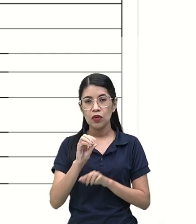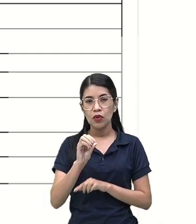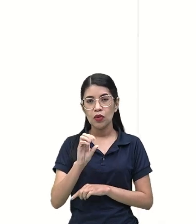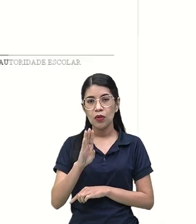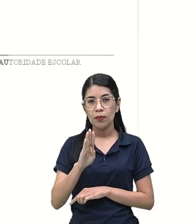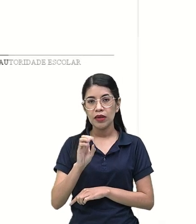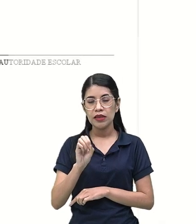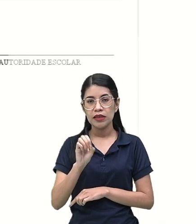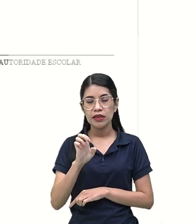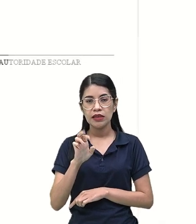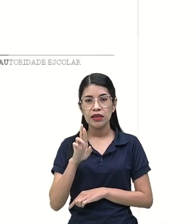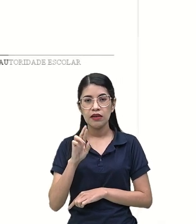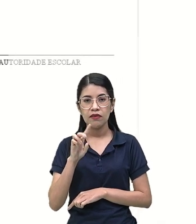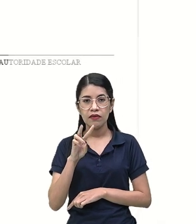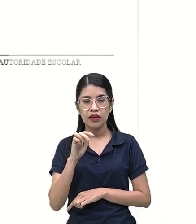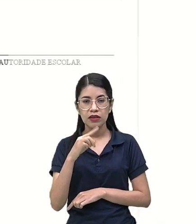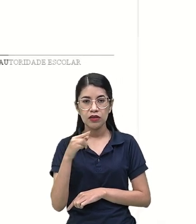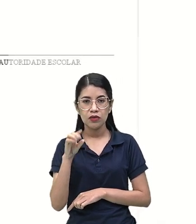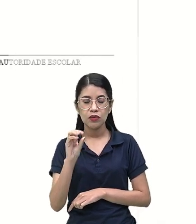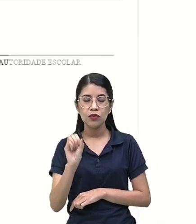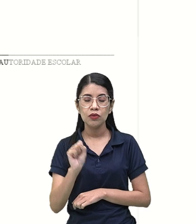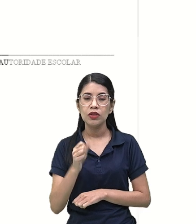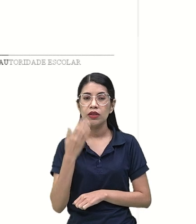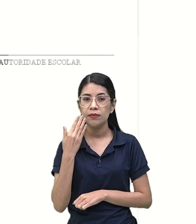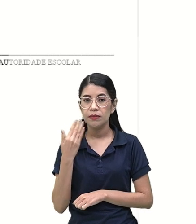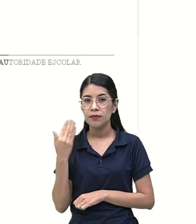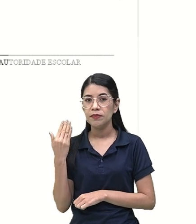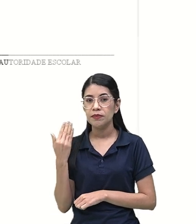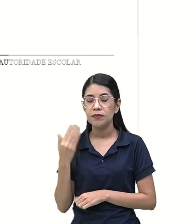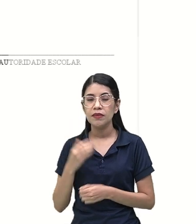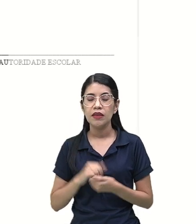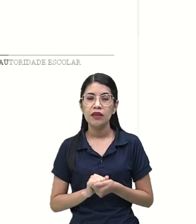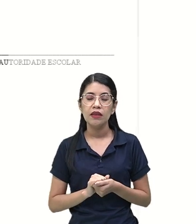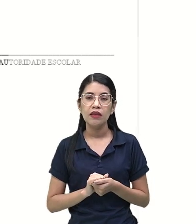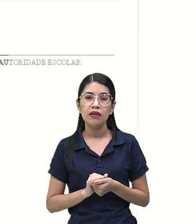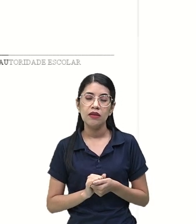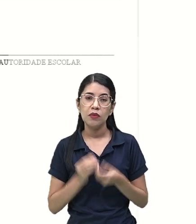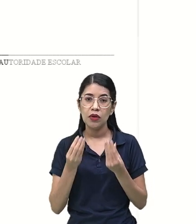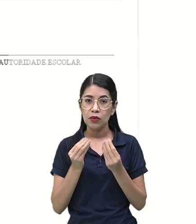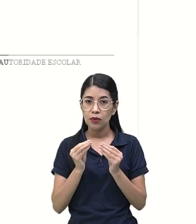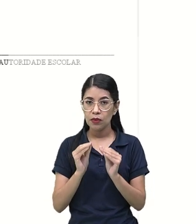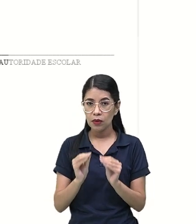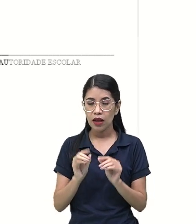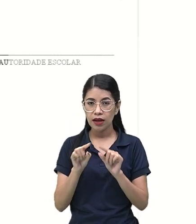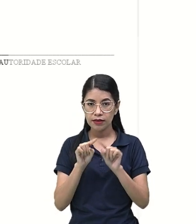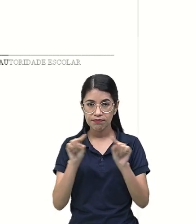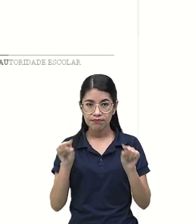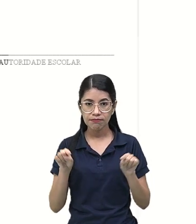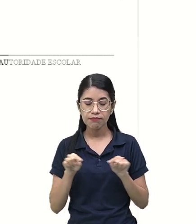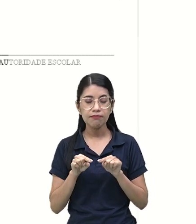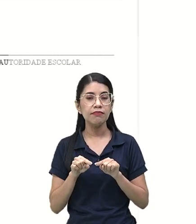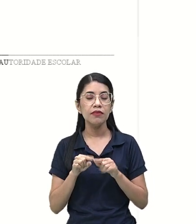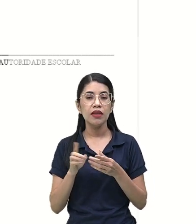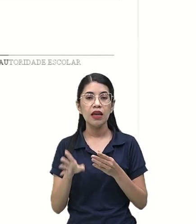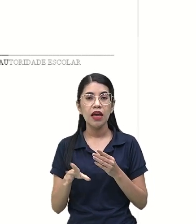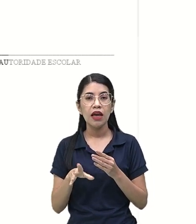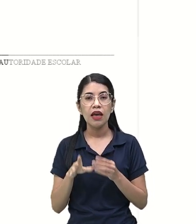eu ver aqui. Olha só, aqui, observações. Foi colocado aqui, ó. Tá vendo? Língua